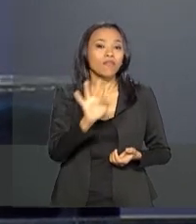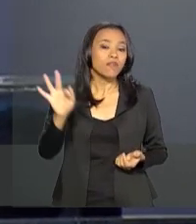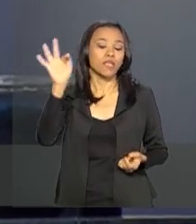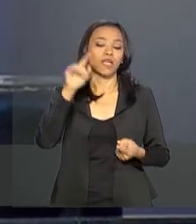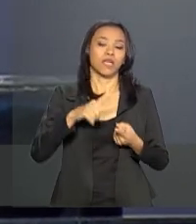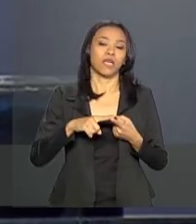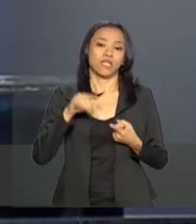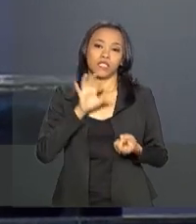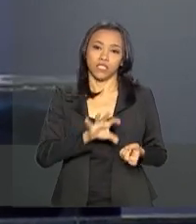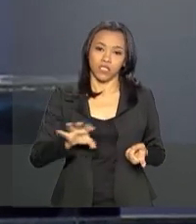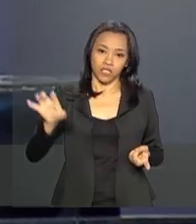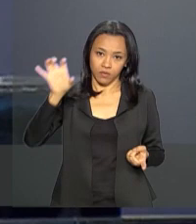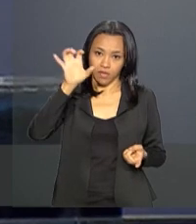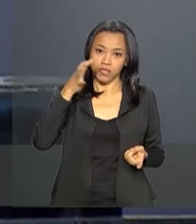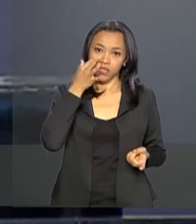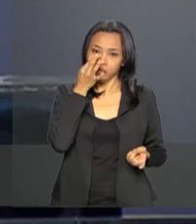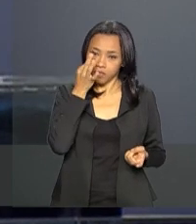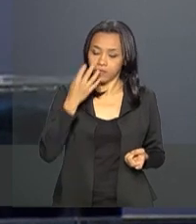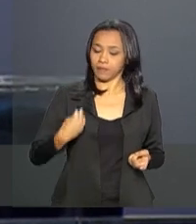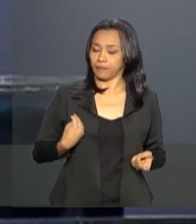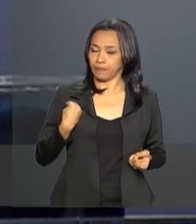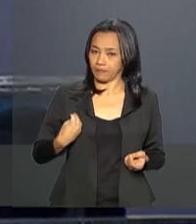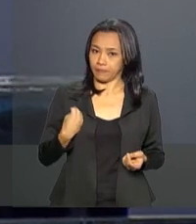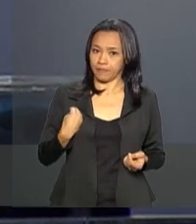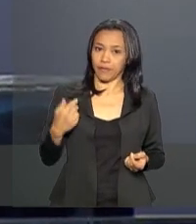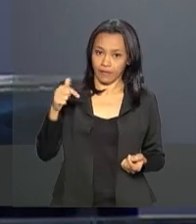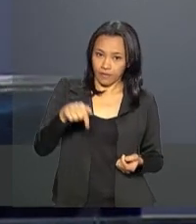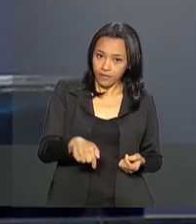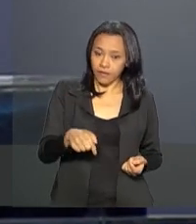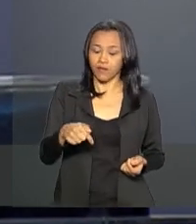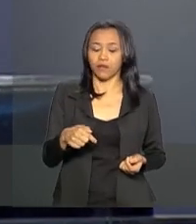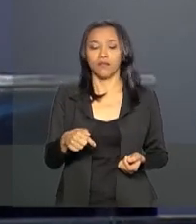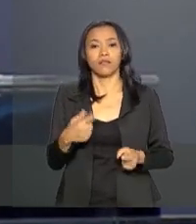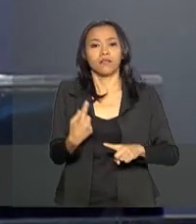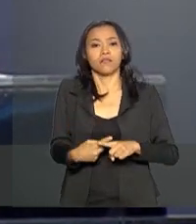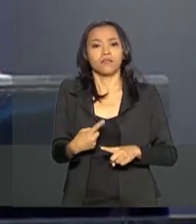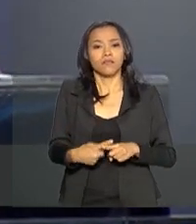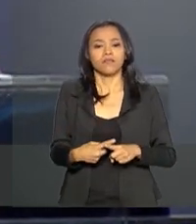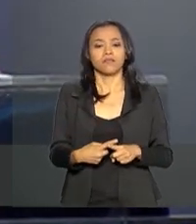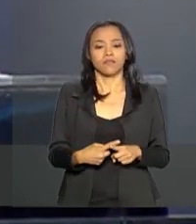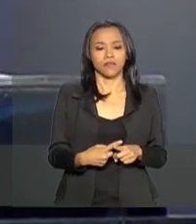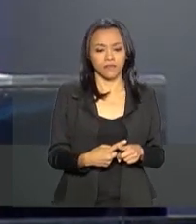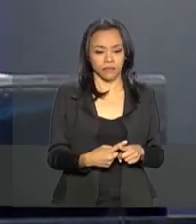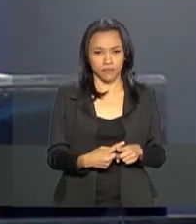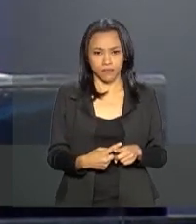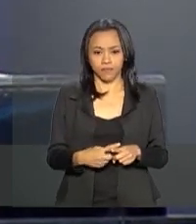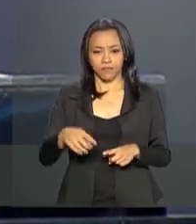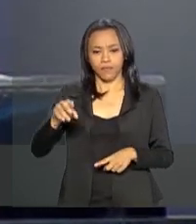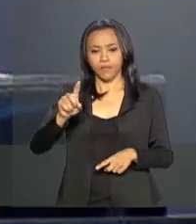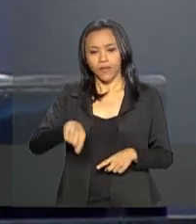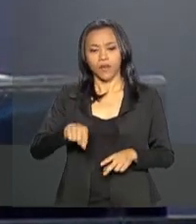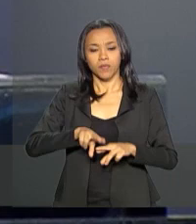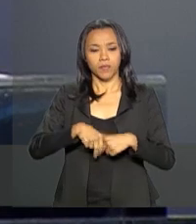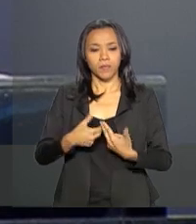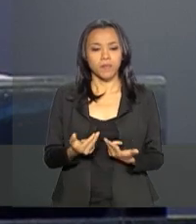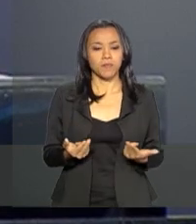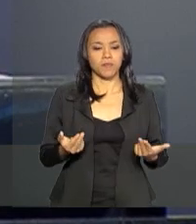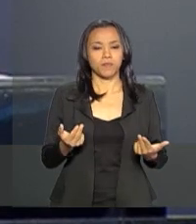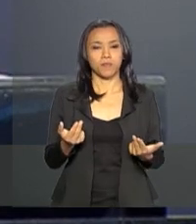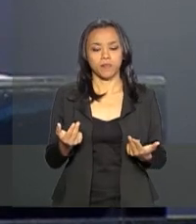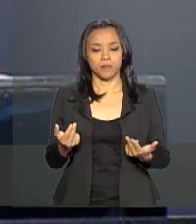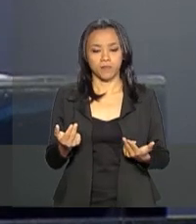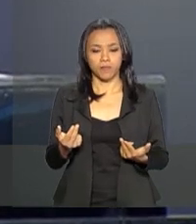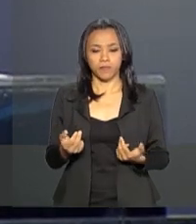estadual, que aqui se acham. Porque, na verdade, deve-se a essa conjugação